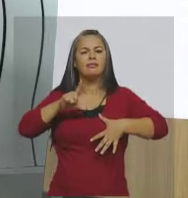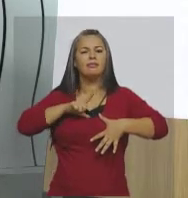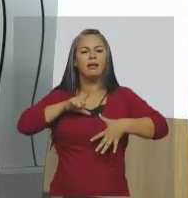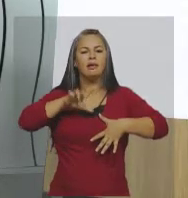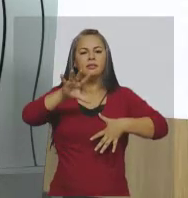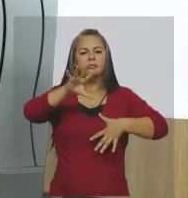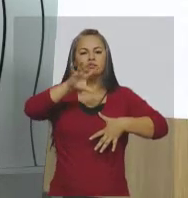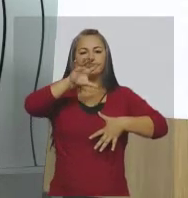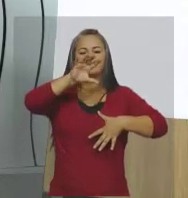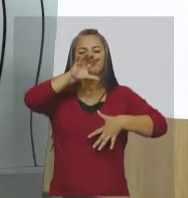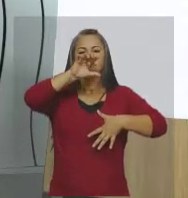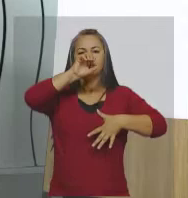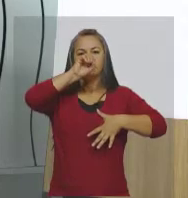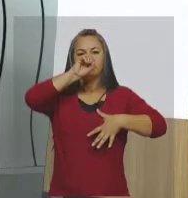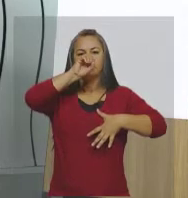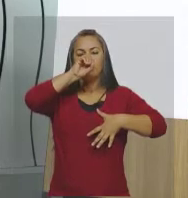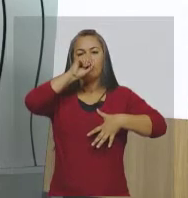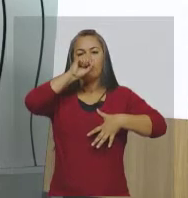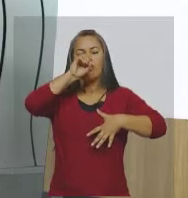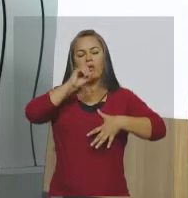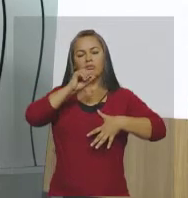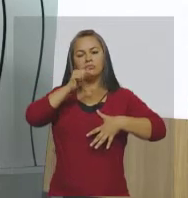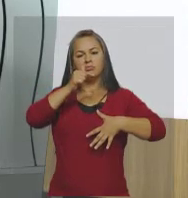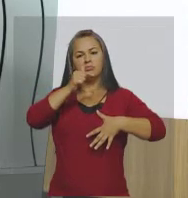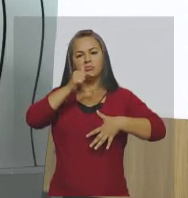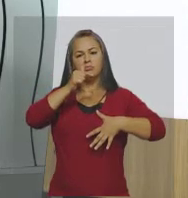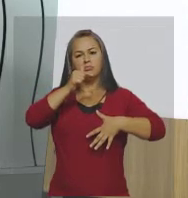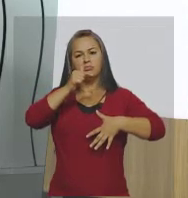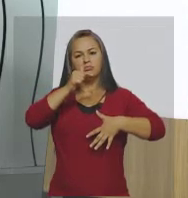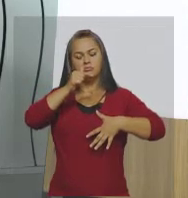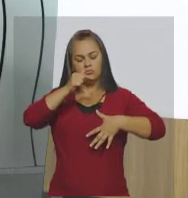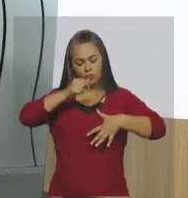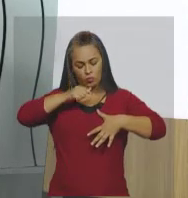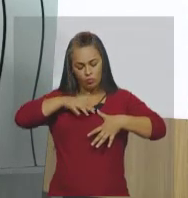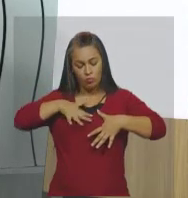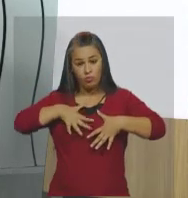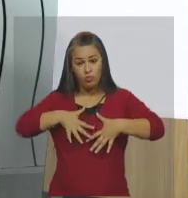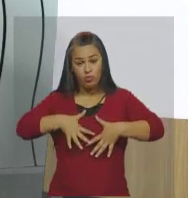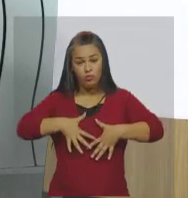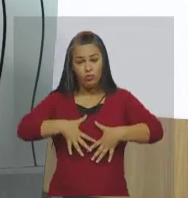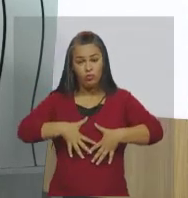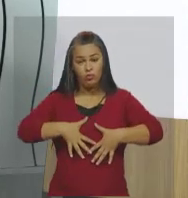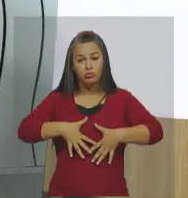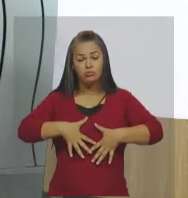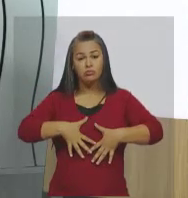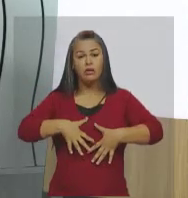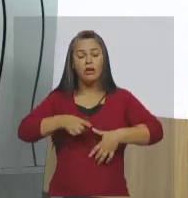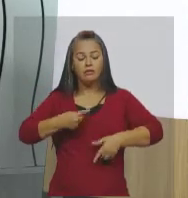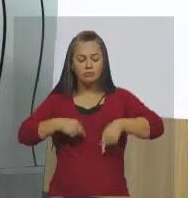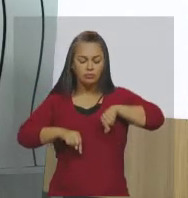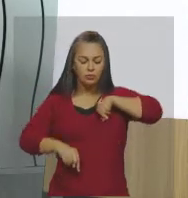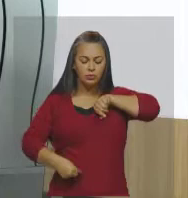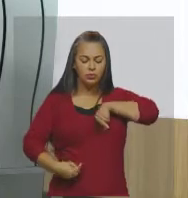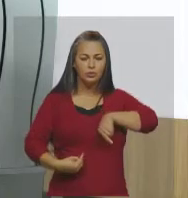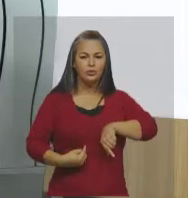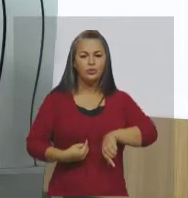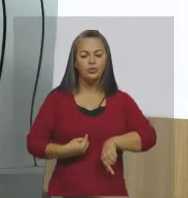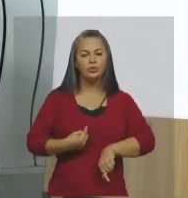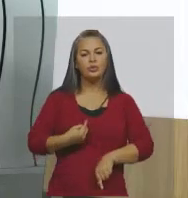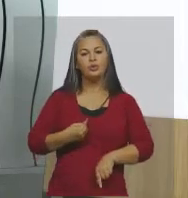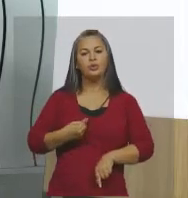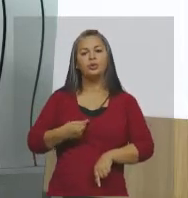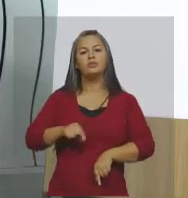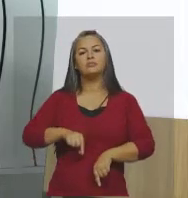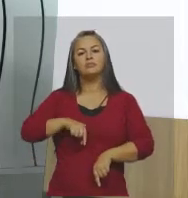oxigênio no sangue, saindo do pulmão, e que o sangue também devolve o gás carbônico, que é um produto do nosso